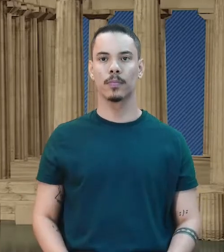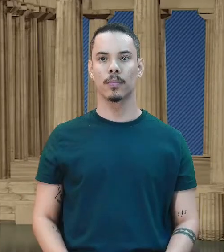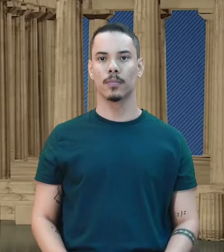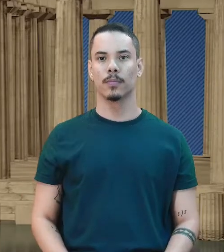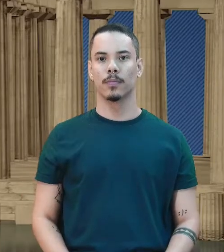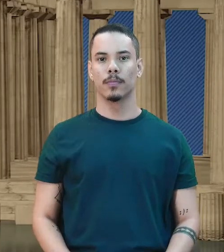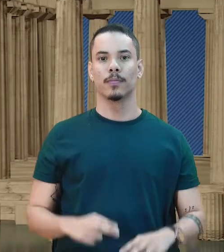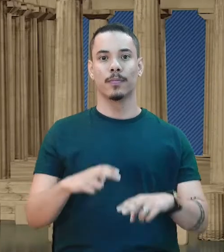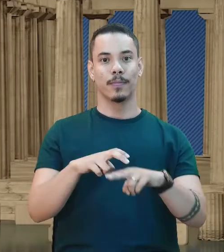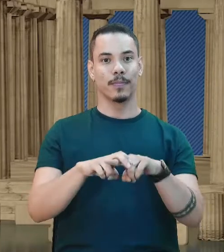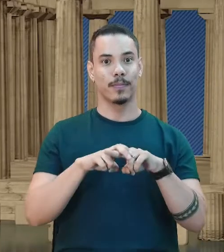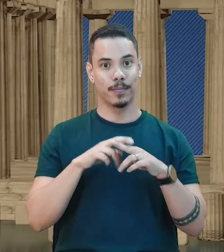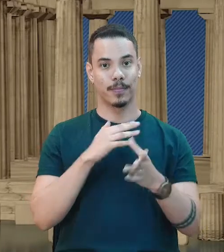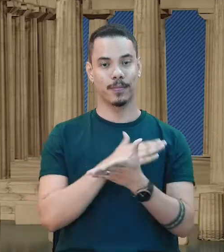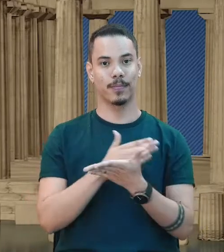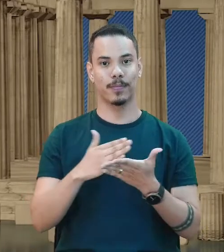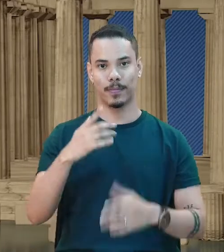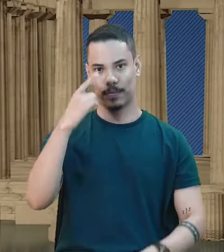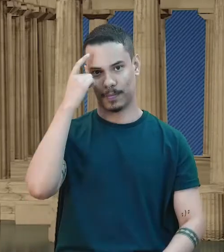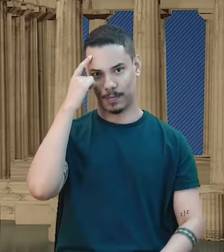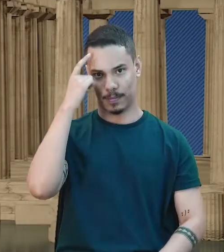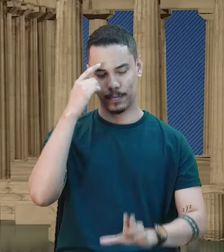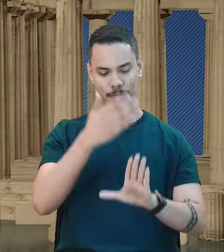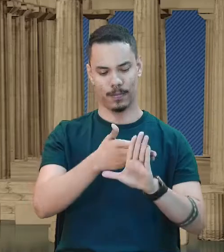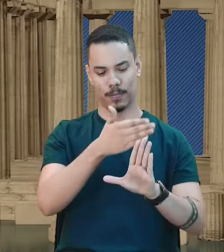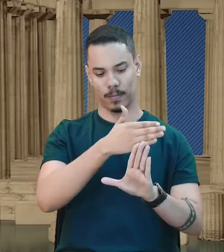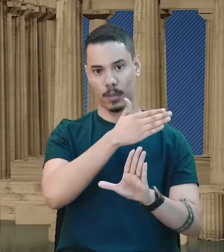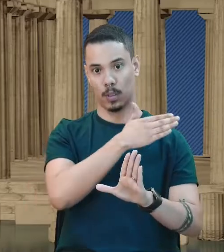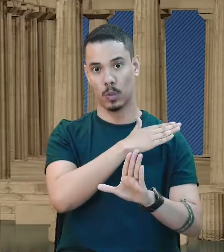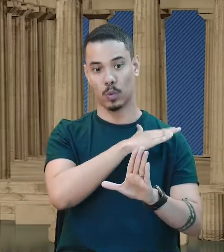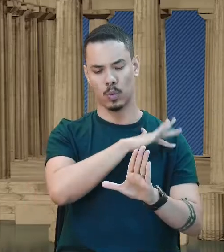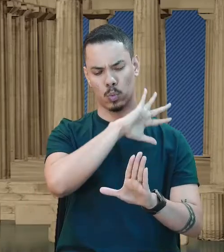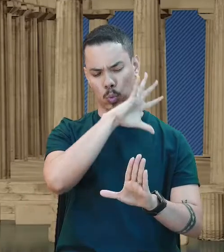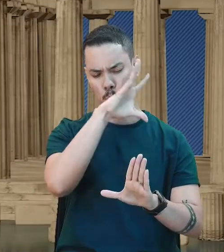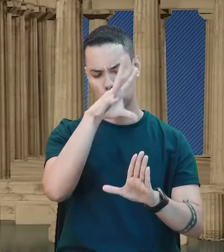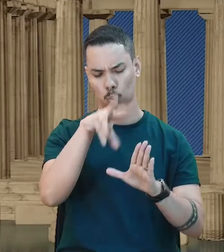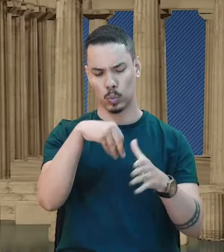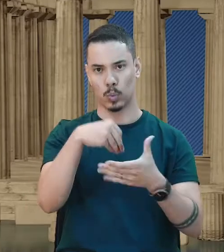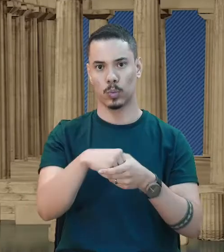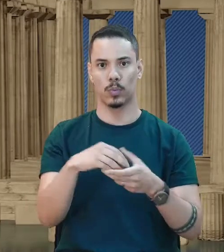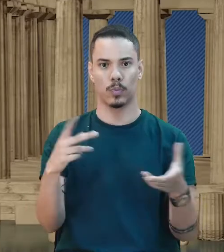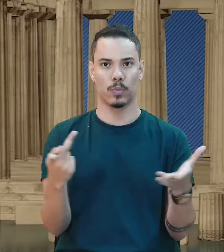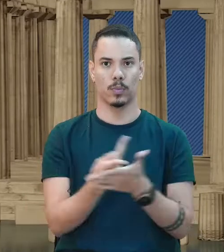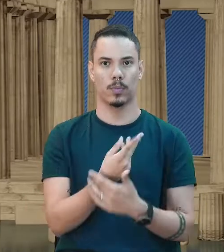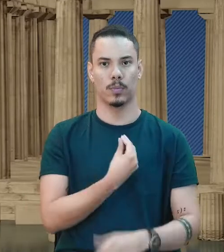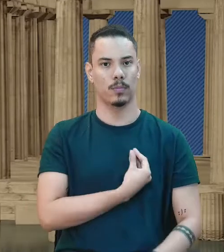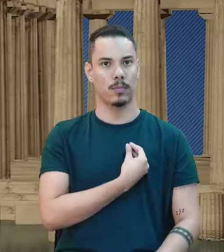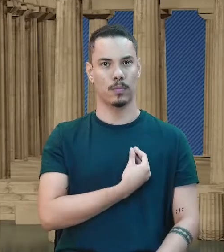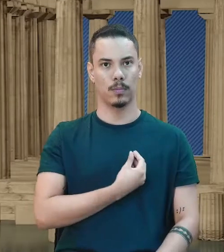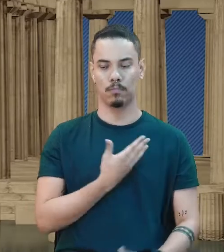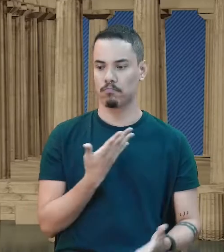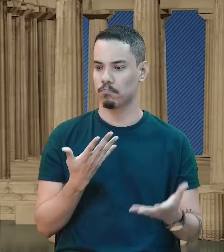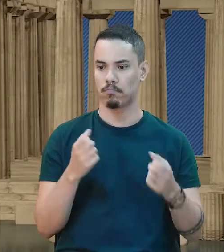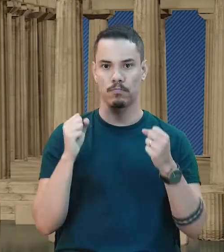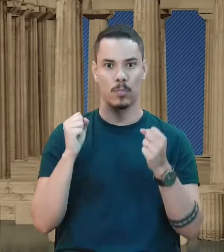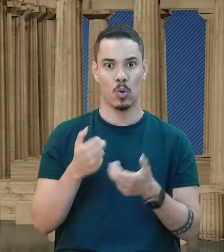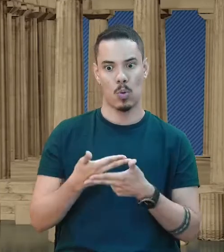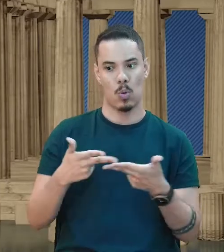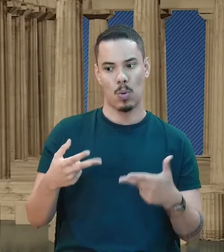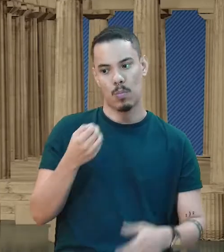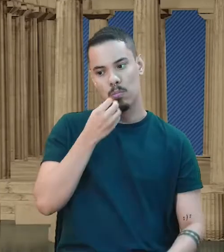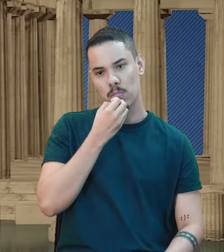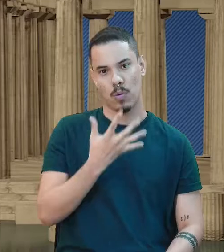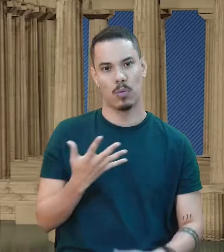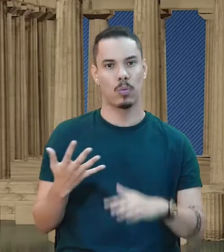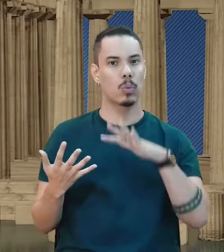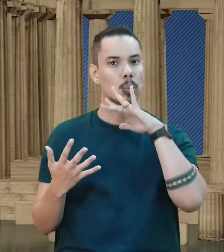pensar isso lá atrás. Ou seja, todos os acontecimentos da vida, independente que sejam coisas boas ou